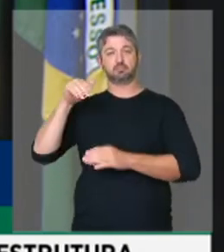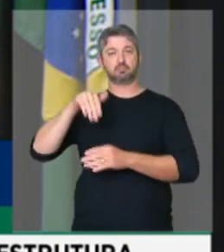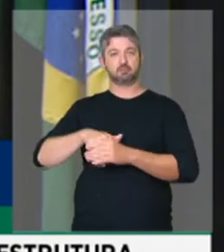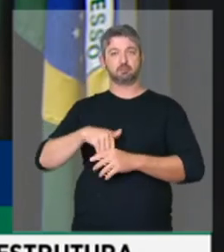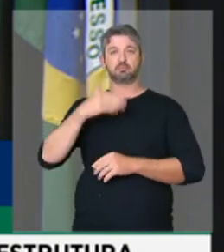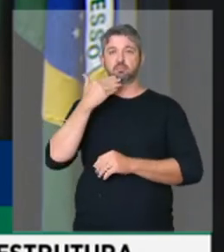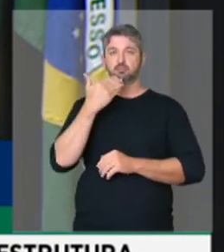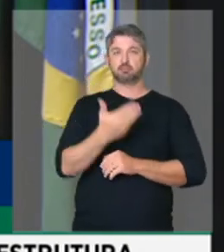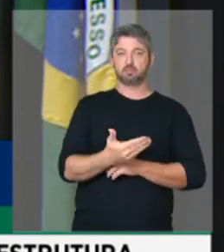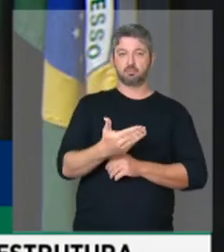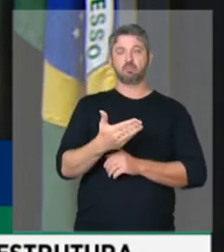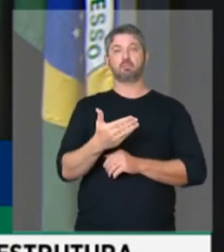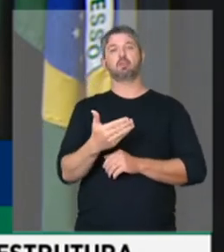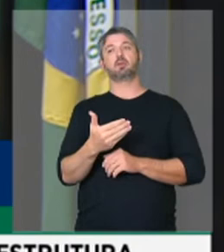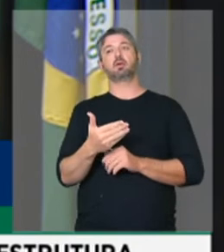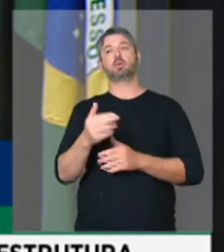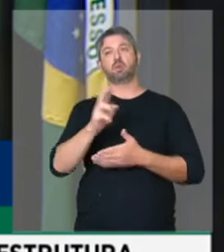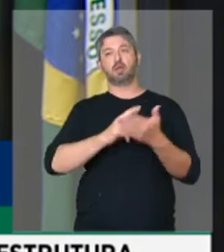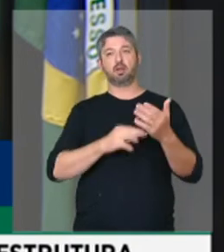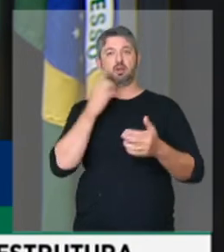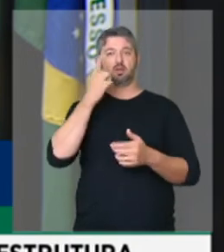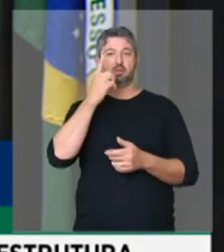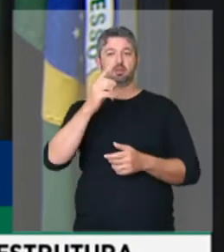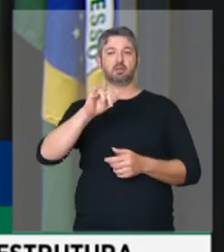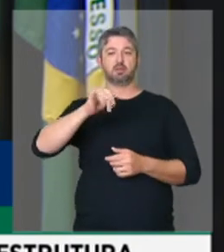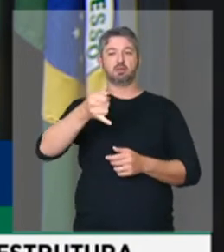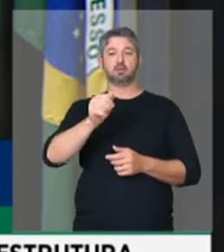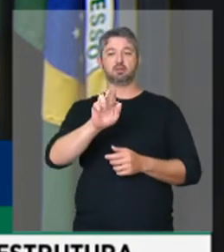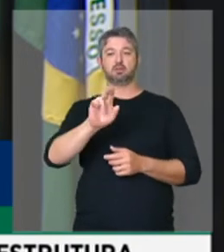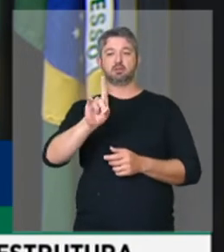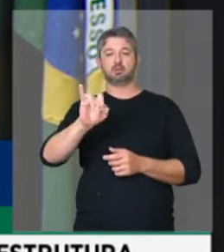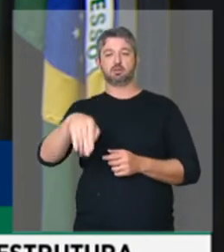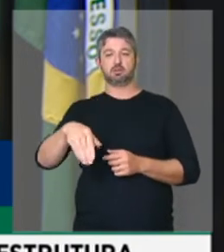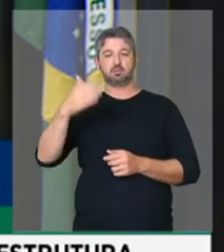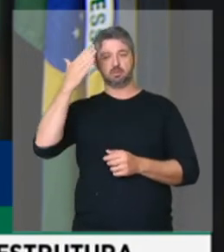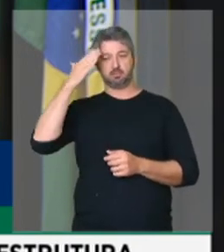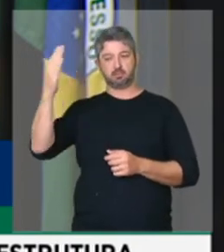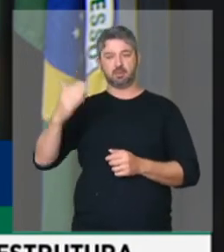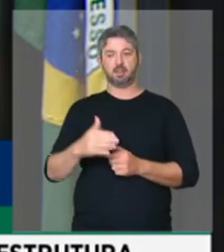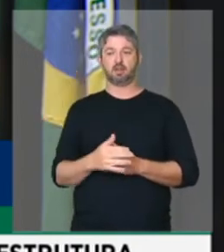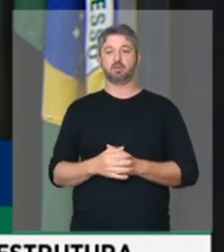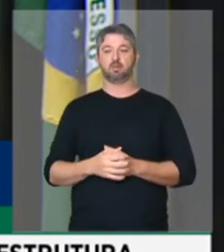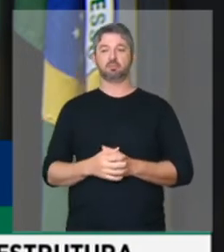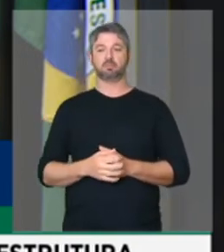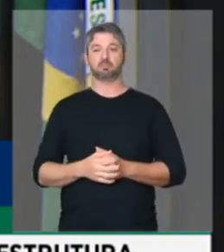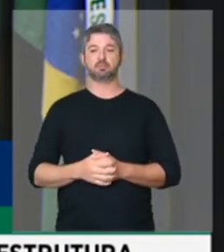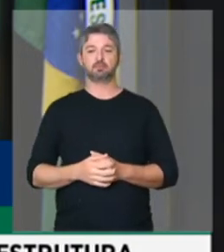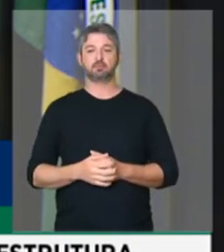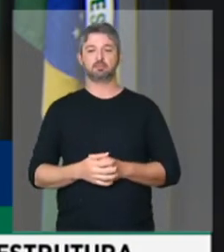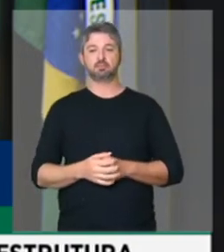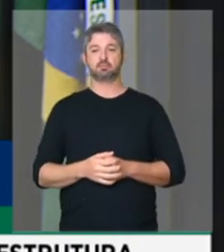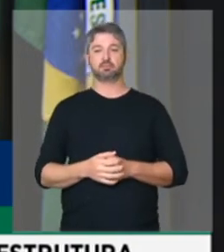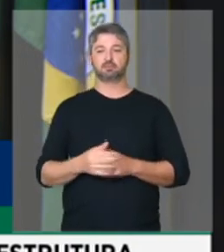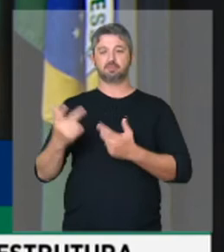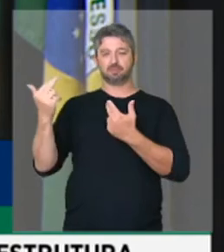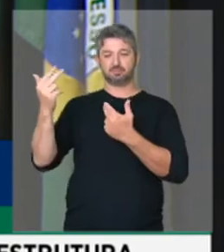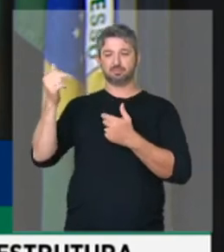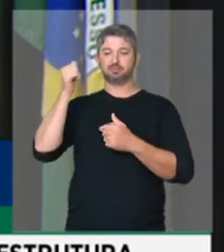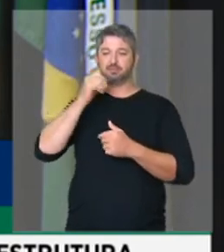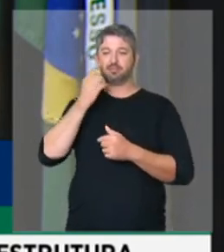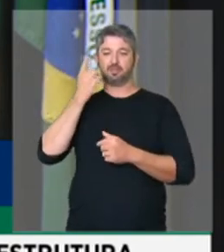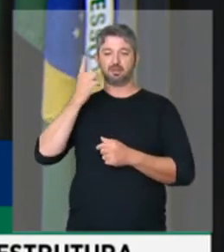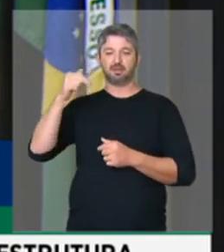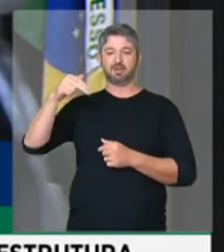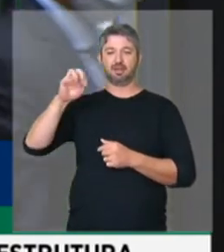favor do parecer do deputado Arnaldo Jardim. Muito obrigado pela sua presença, minha conterrânea deputada